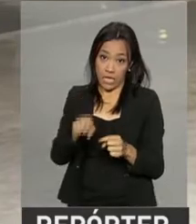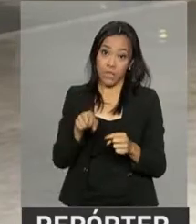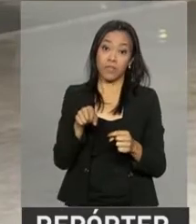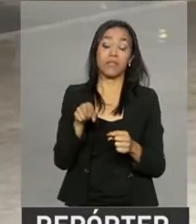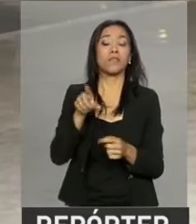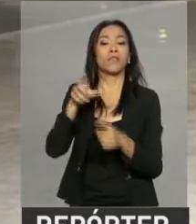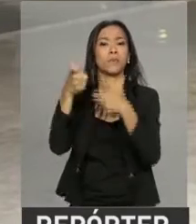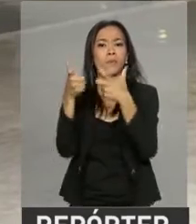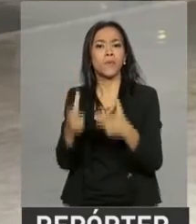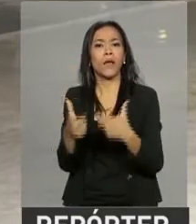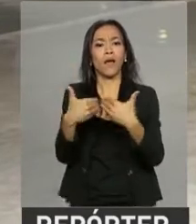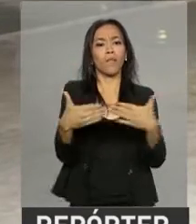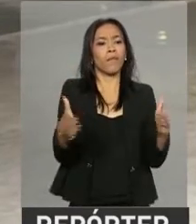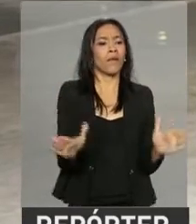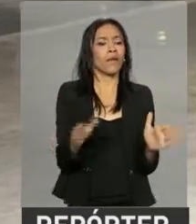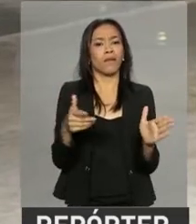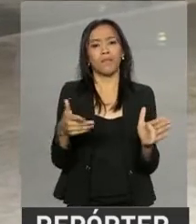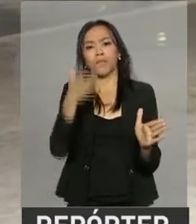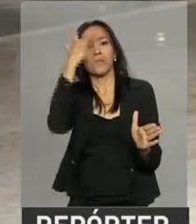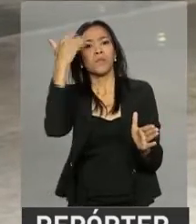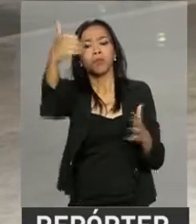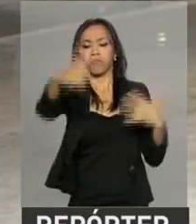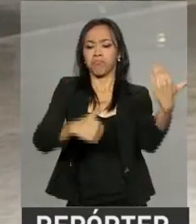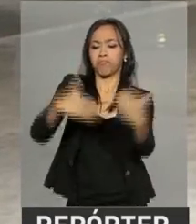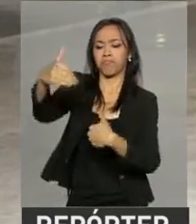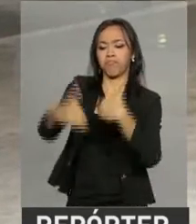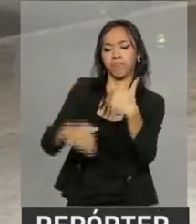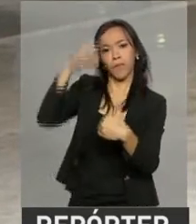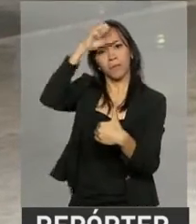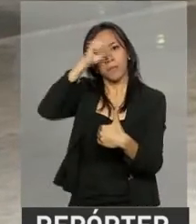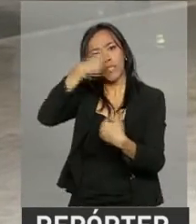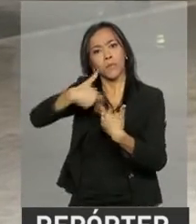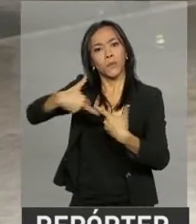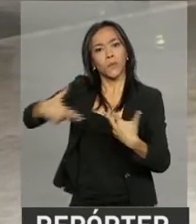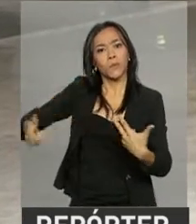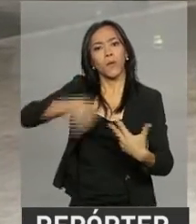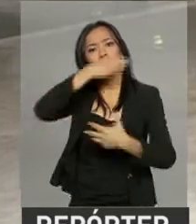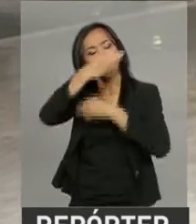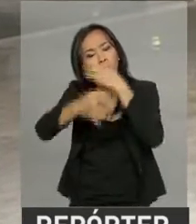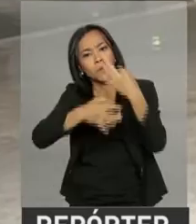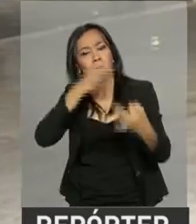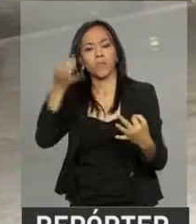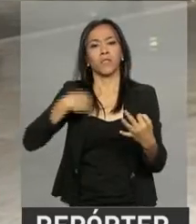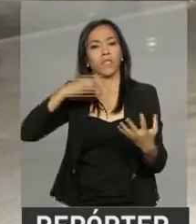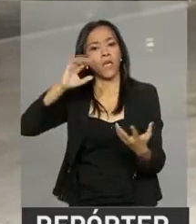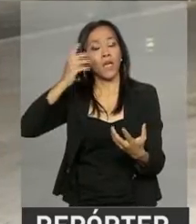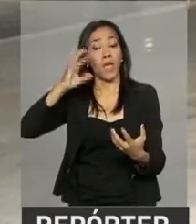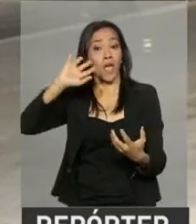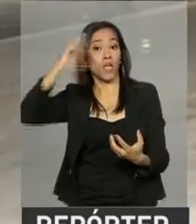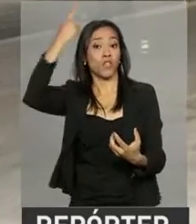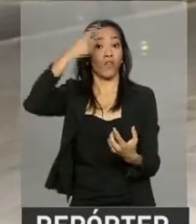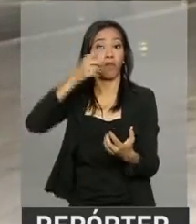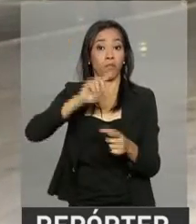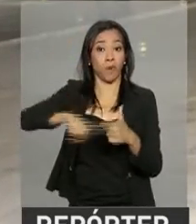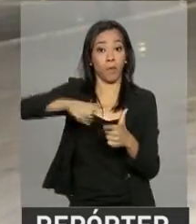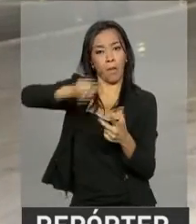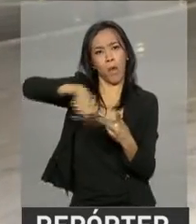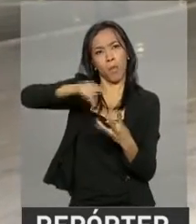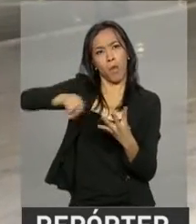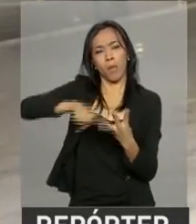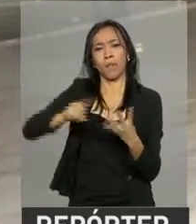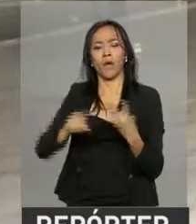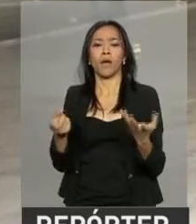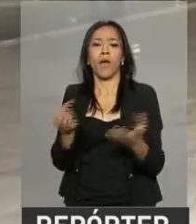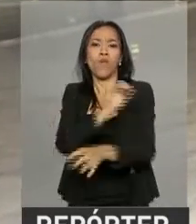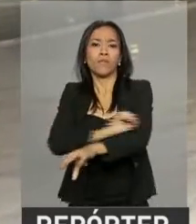um espaço aberto, onde os servidores vão poder propor soluções criativas por meio de oficinas, grupos de trabalho